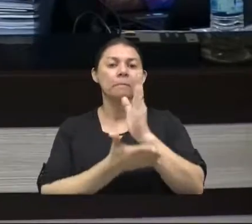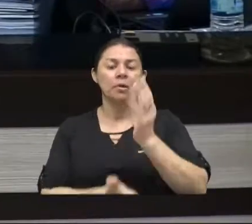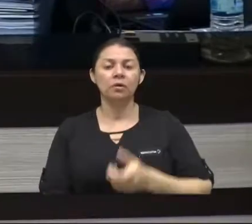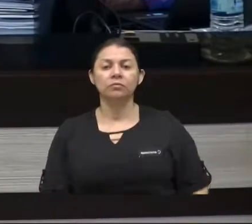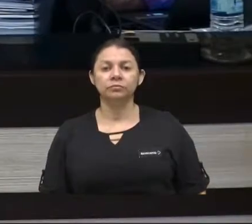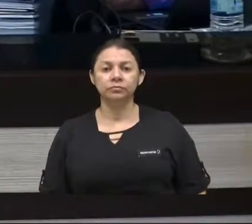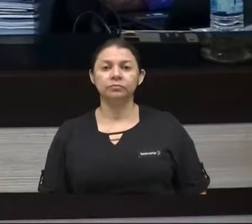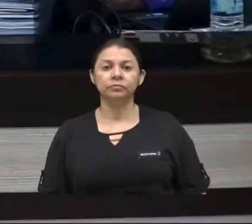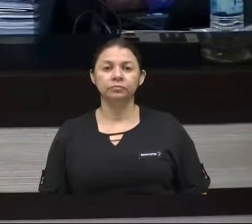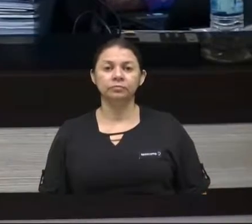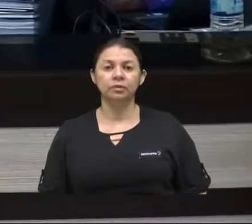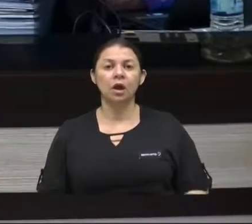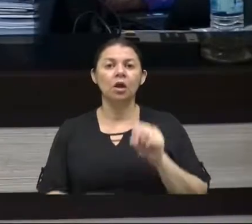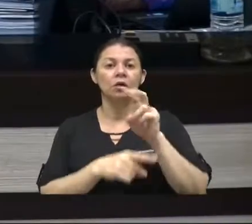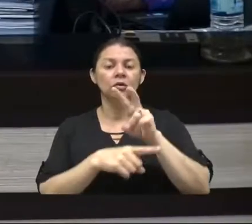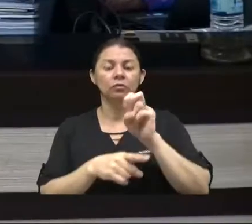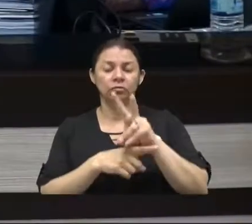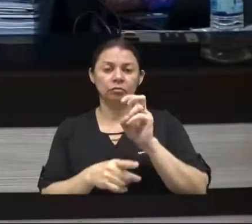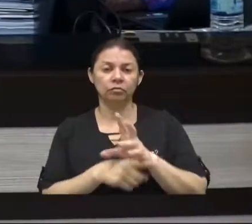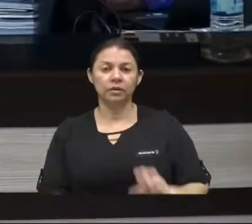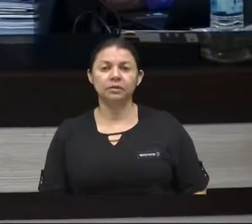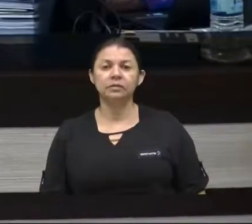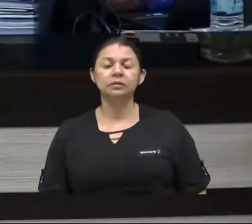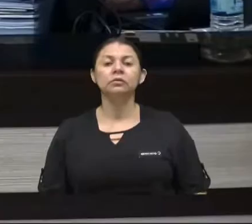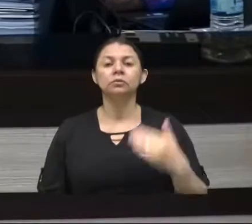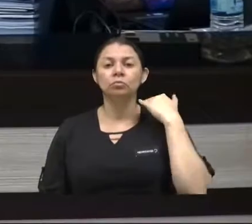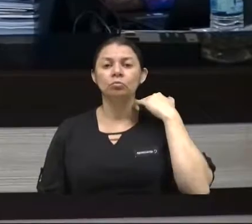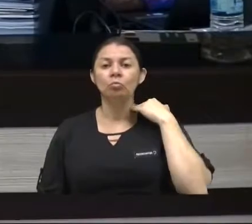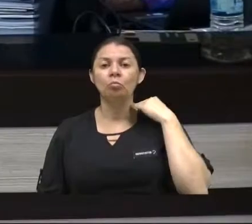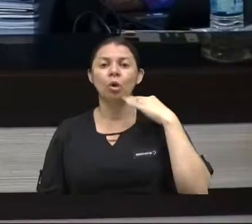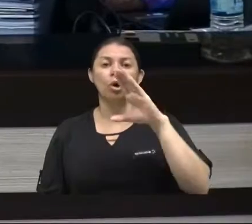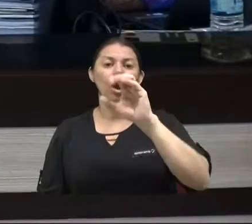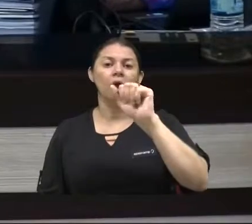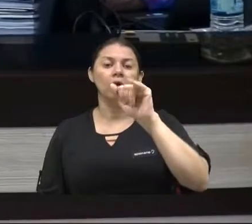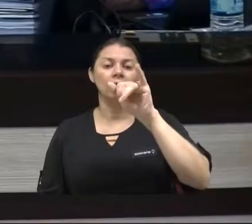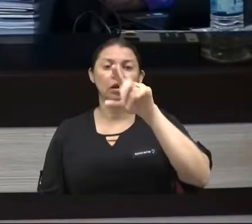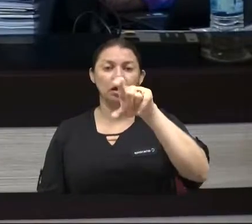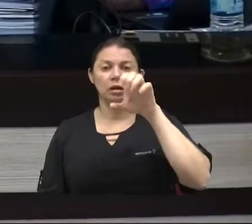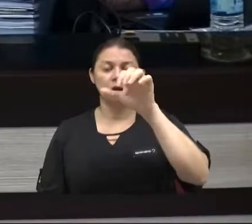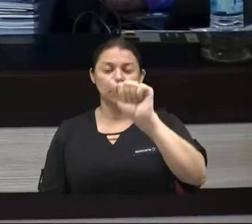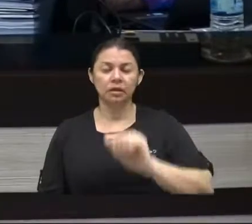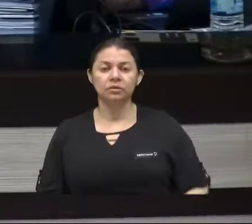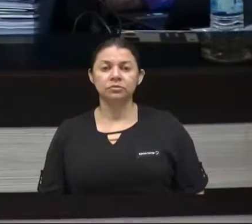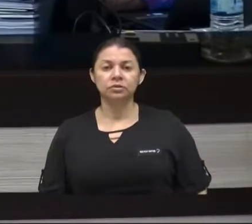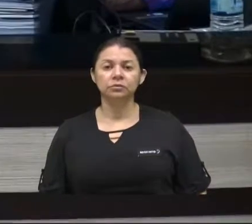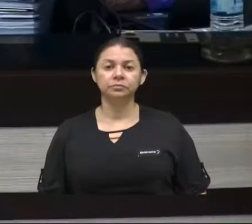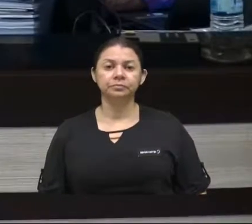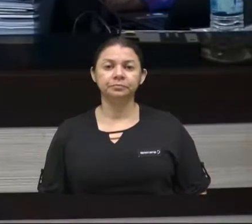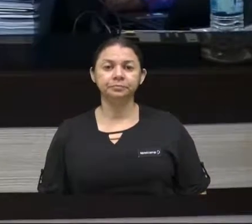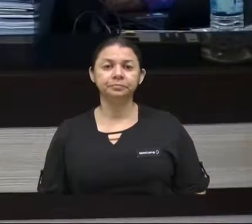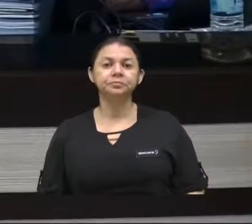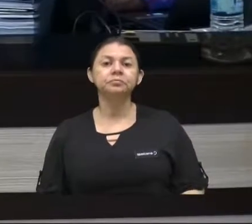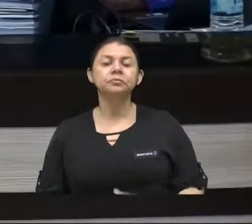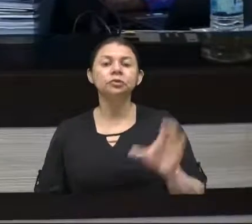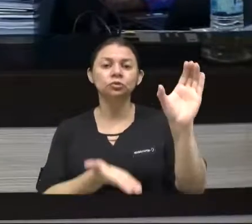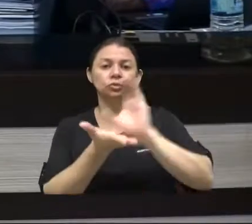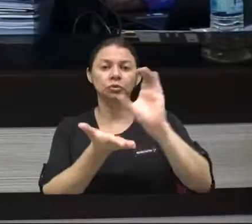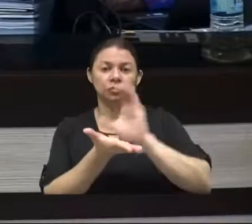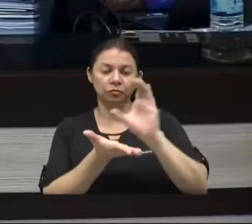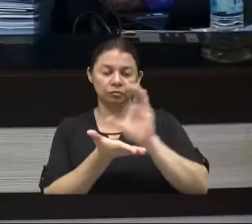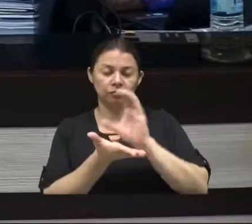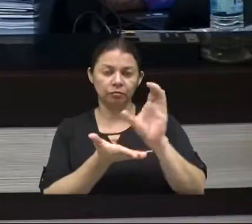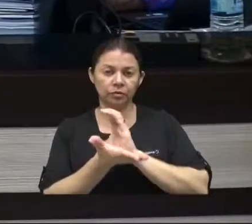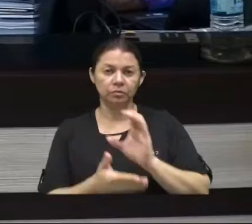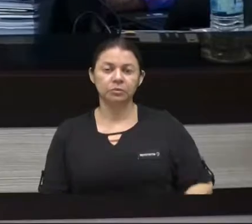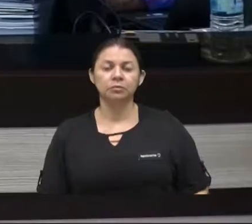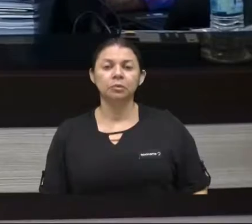de crédito junto à Caixa Econômica Federal no âmbito do programa FINISA, Financiamento de Infraestrutura e Saneamento na